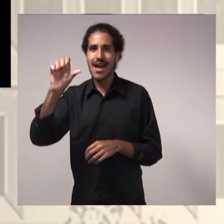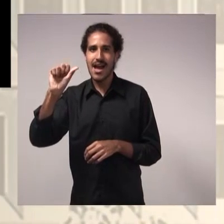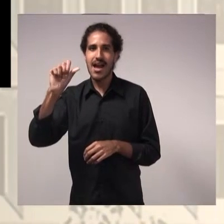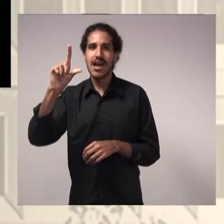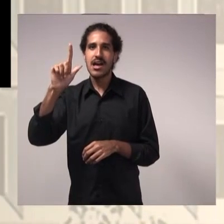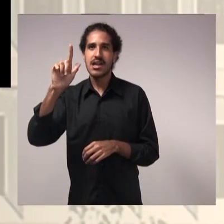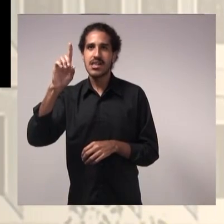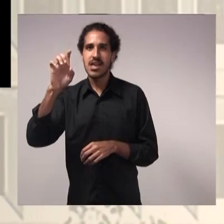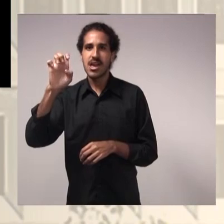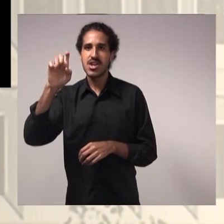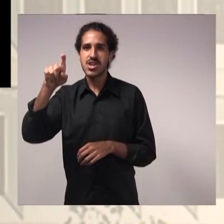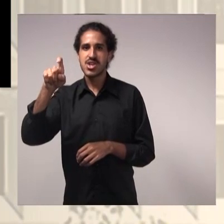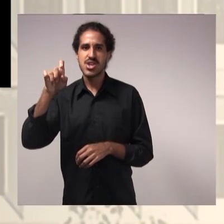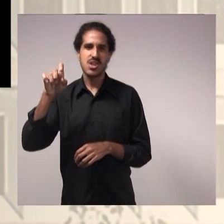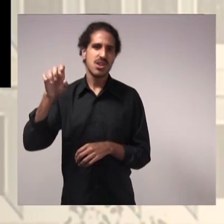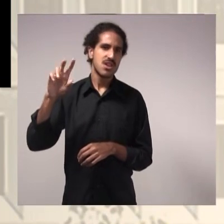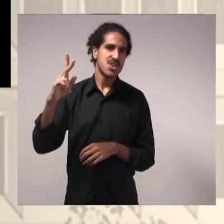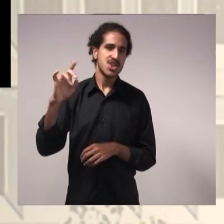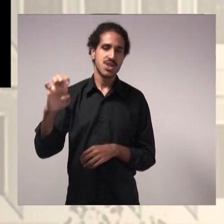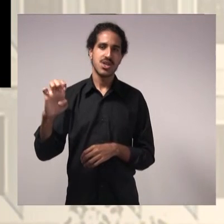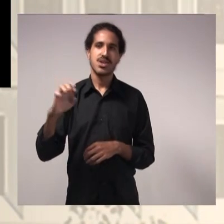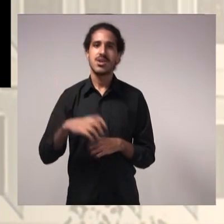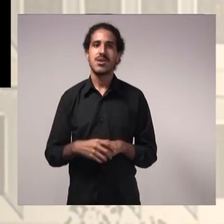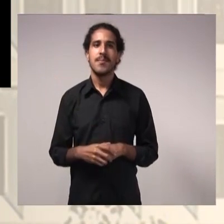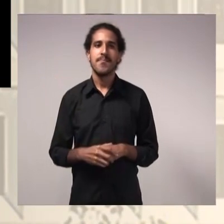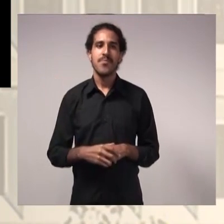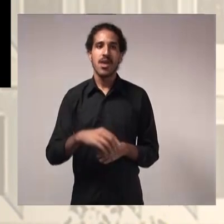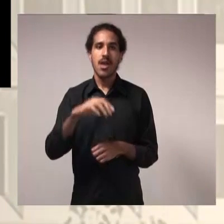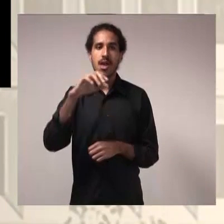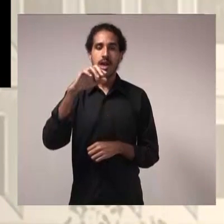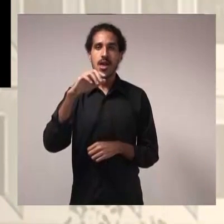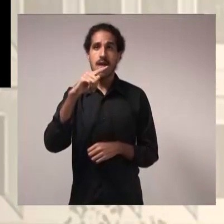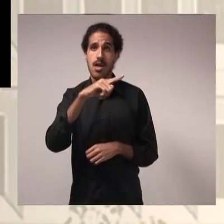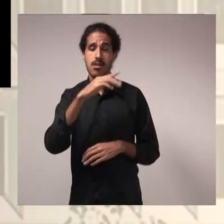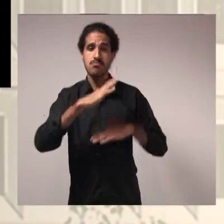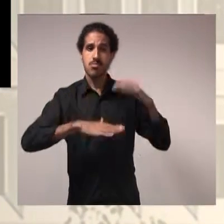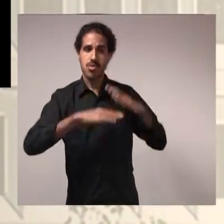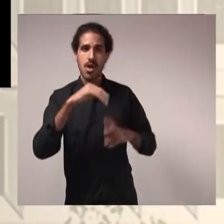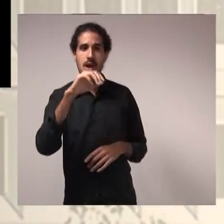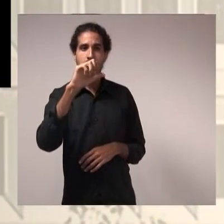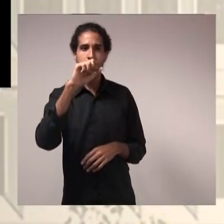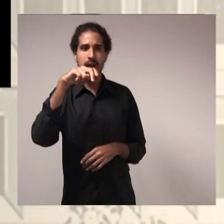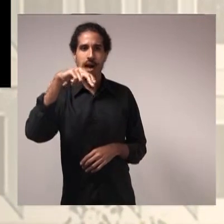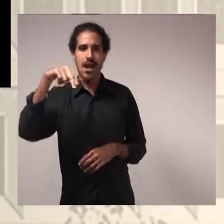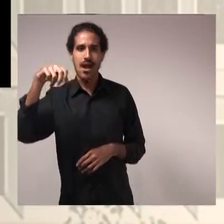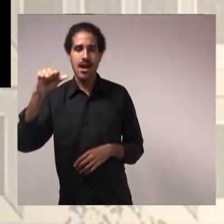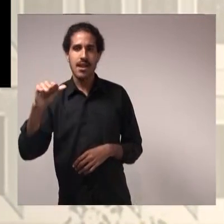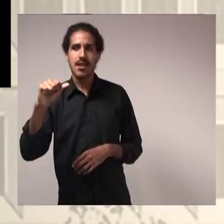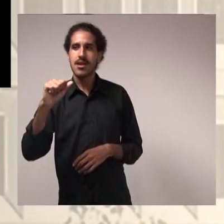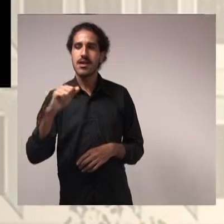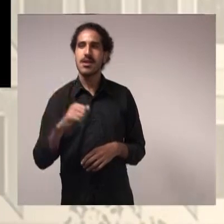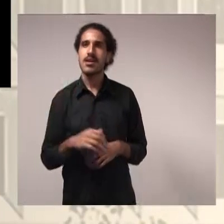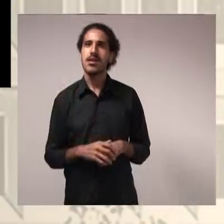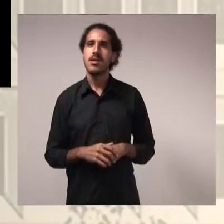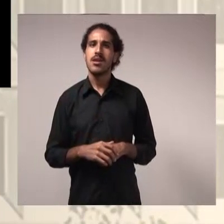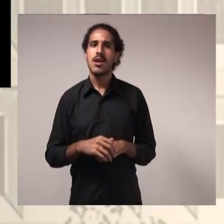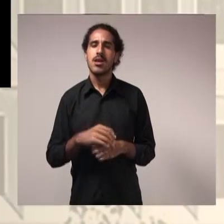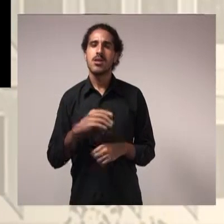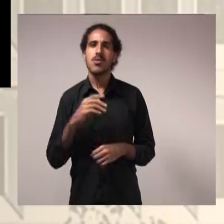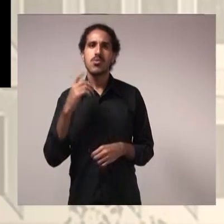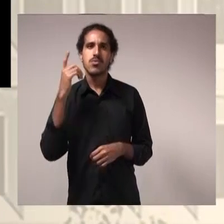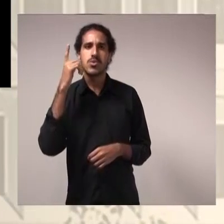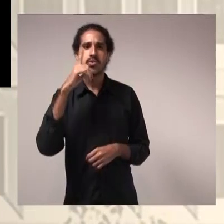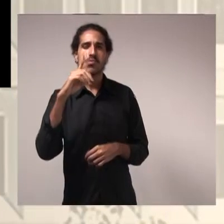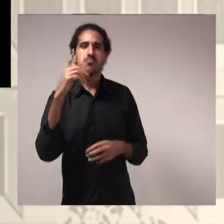Hering. É uma arquiteta austríaca que traduziu nos seus projetos